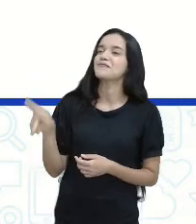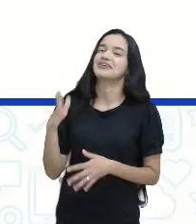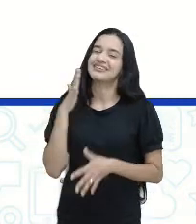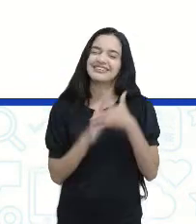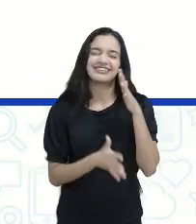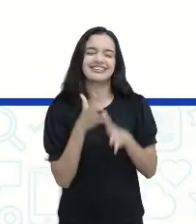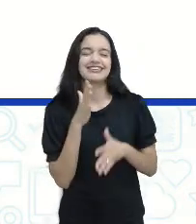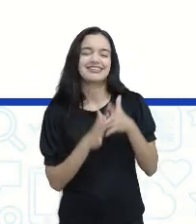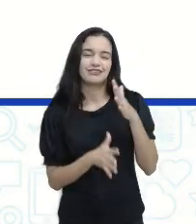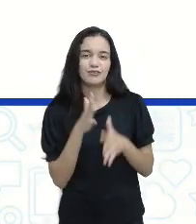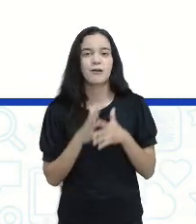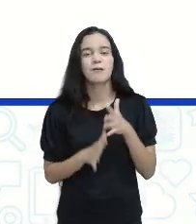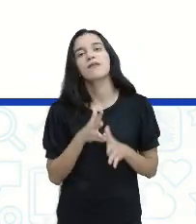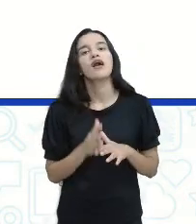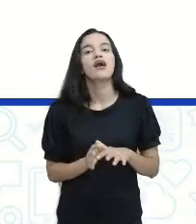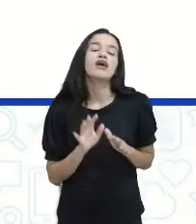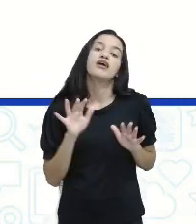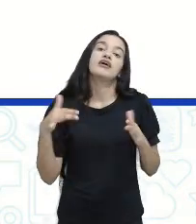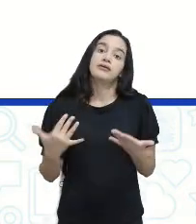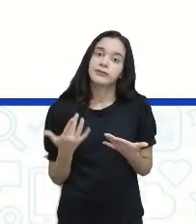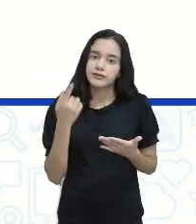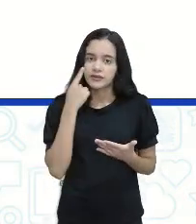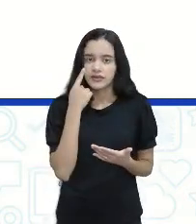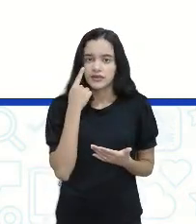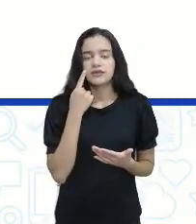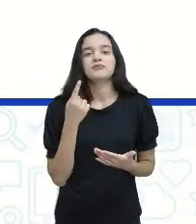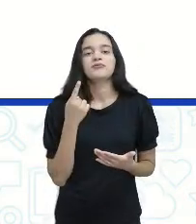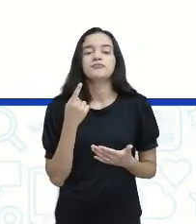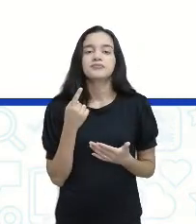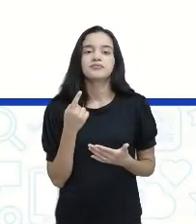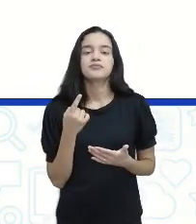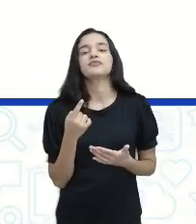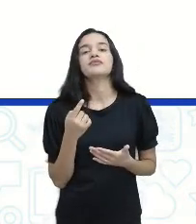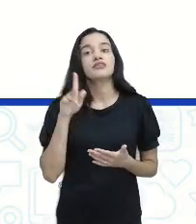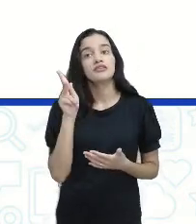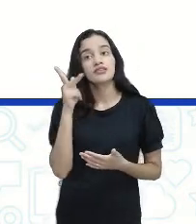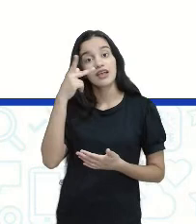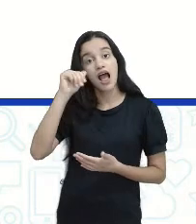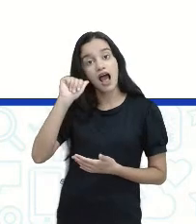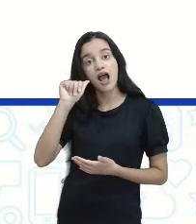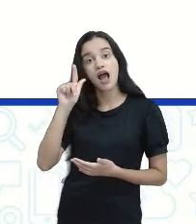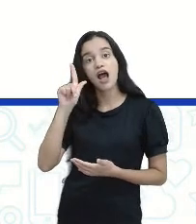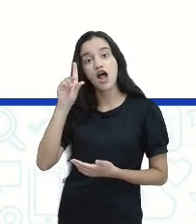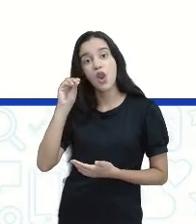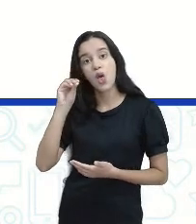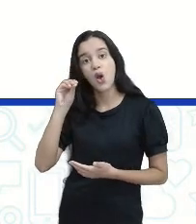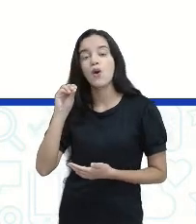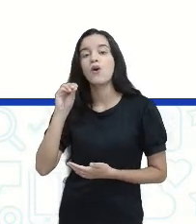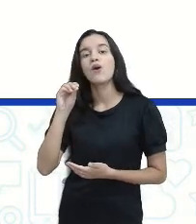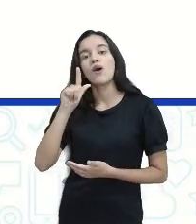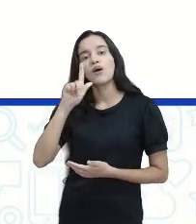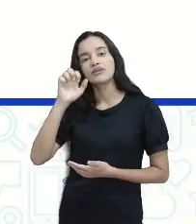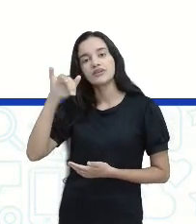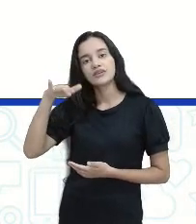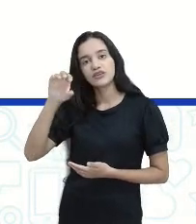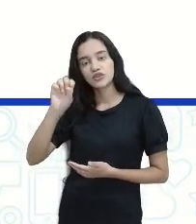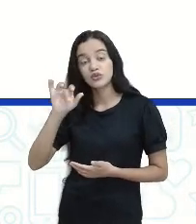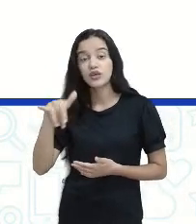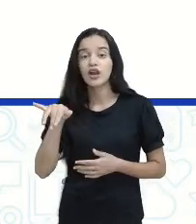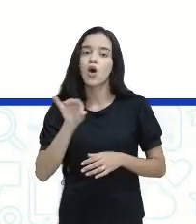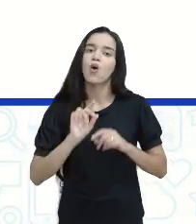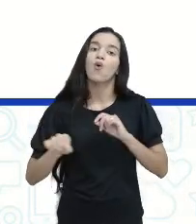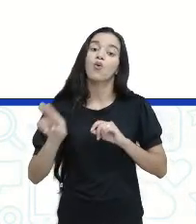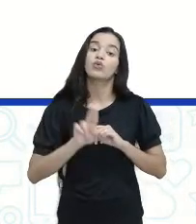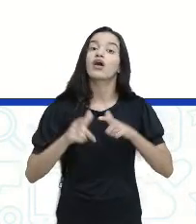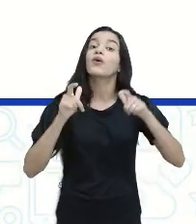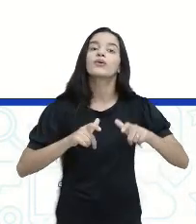se confundindo. Então, gente, esses halogênios, eles eram usados na guerra também, né?